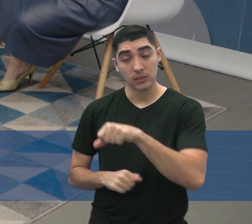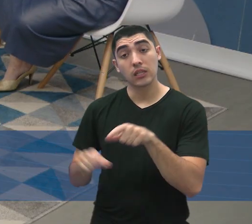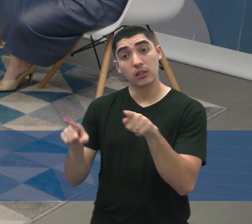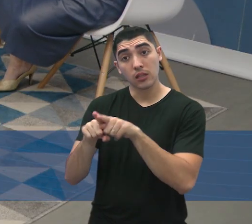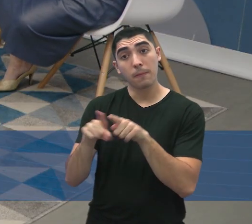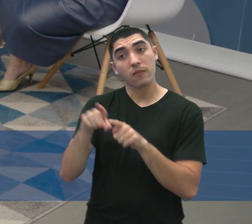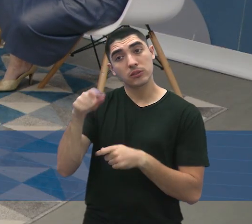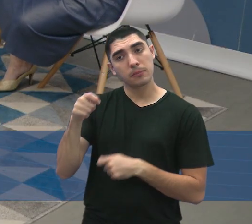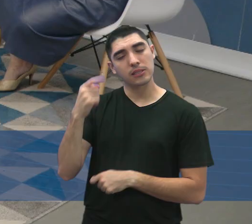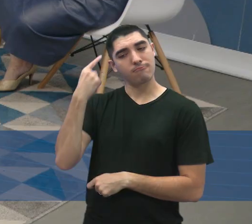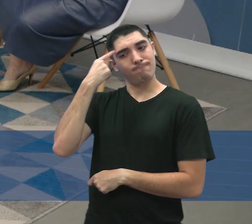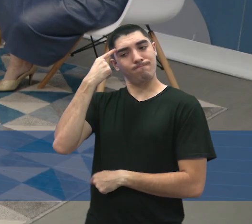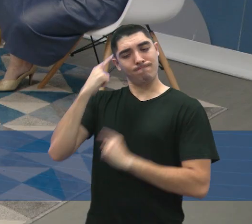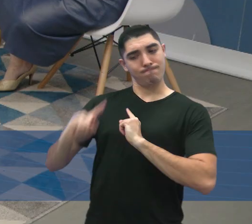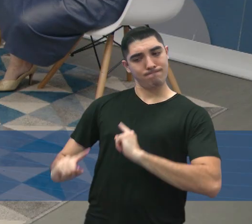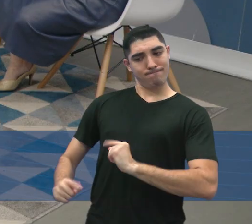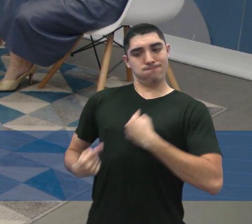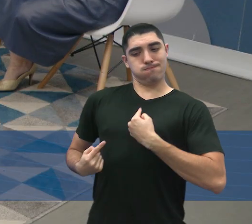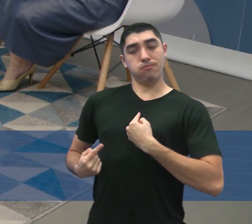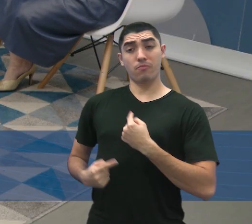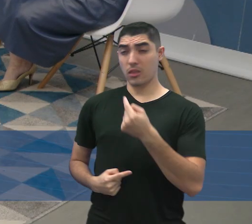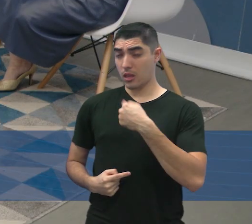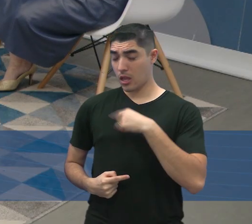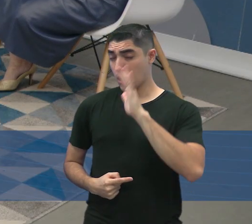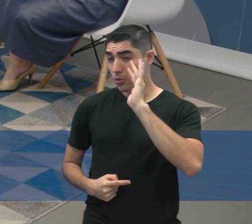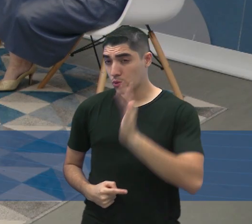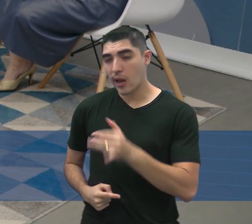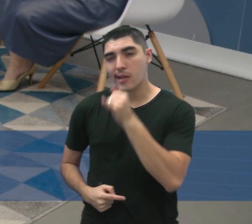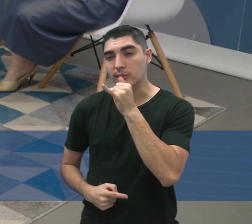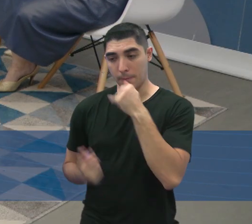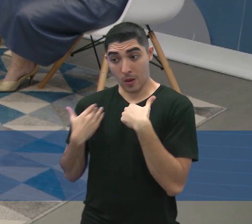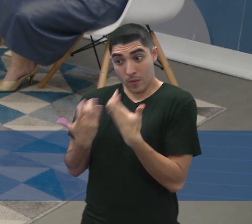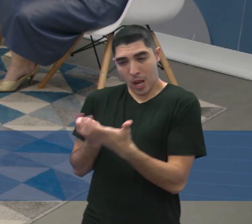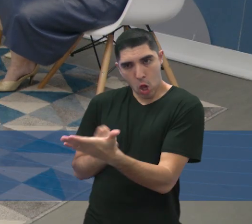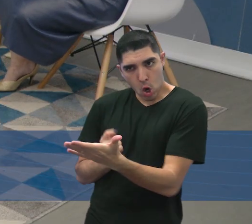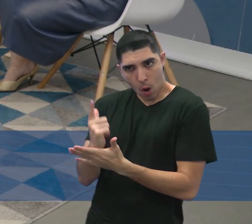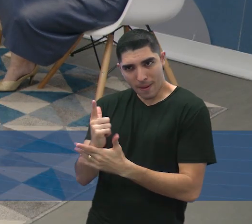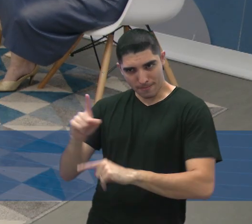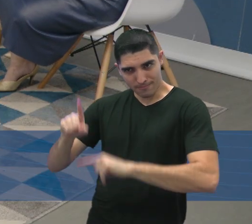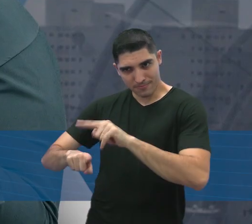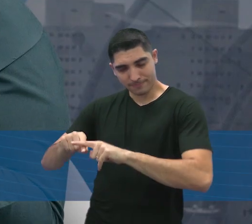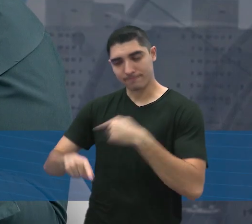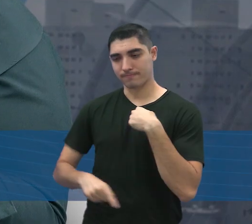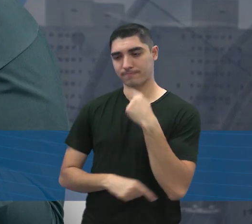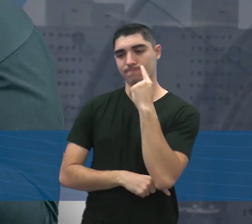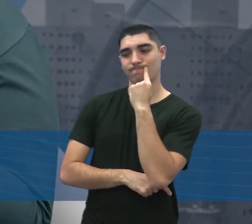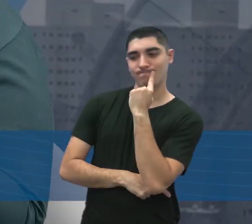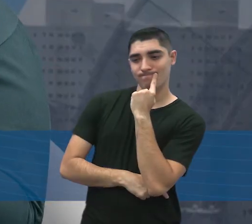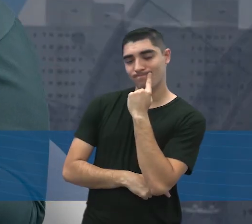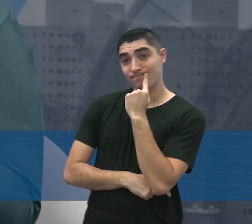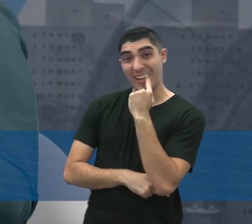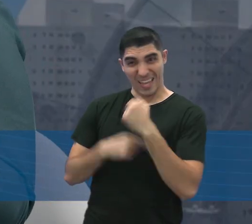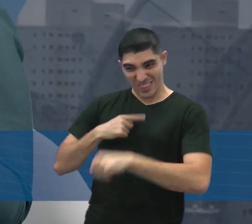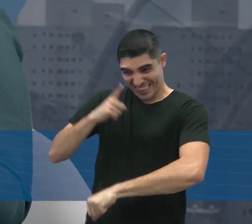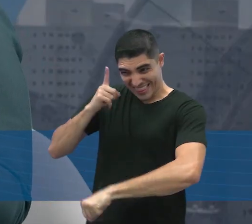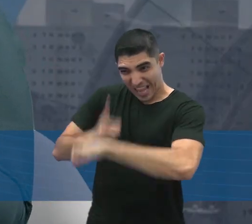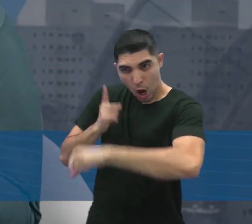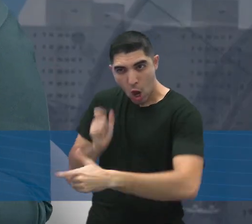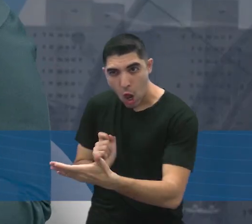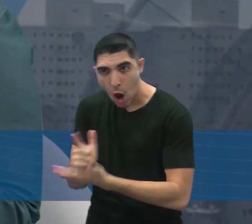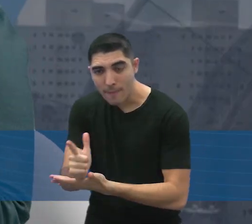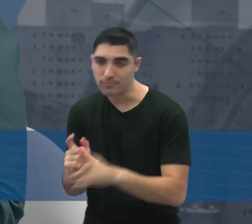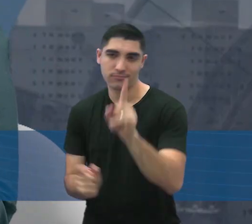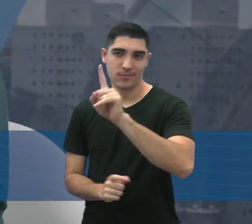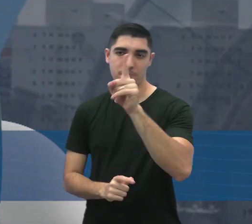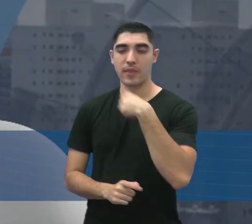essa questão desse pensamento crítico, né? Eu há muito tempo, quando eu quero algo, às vezes eu vou lá, olho, eu jamais compro na hora.